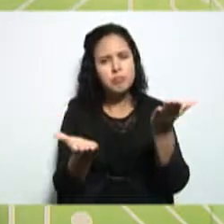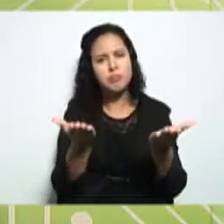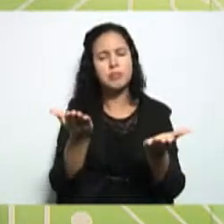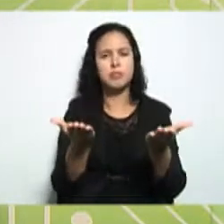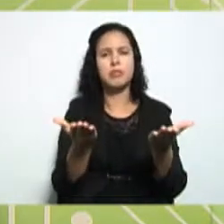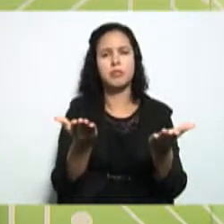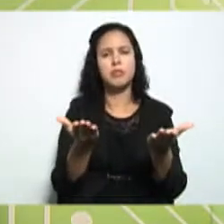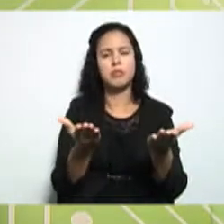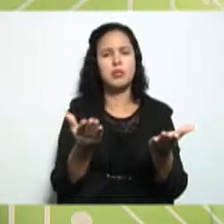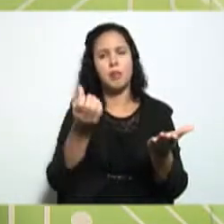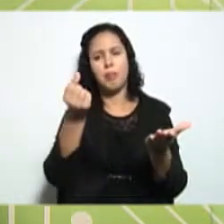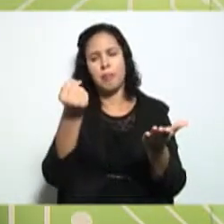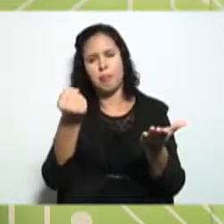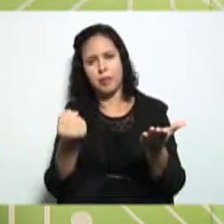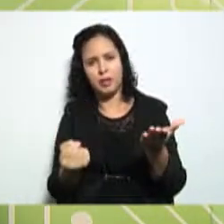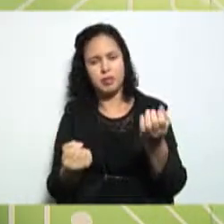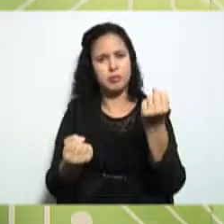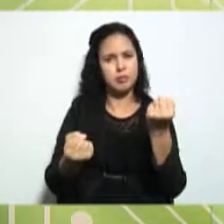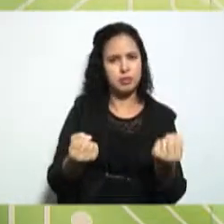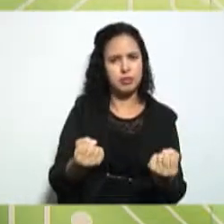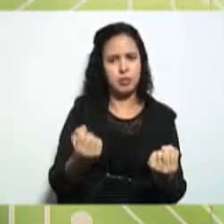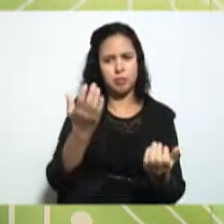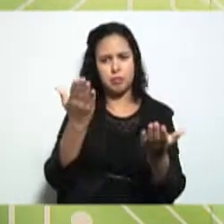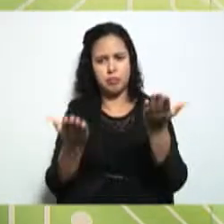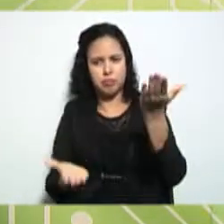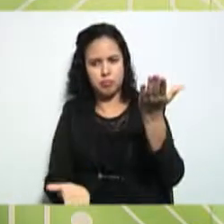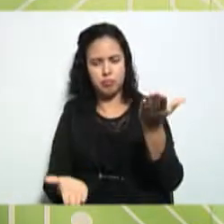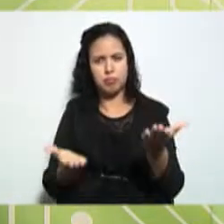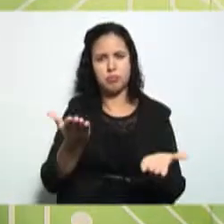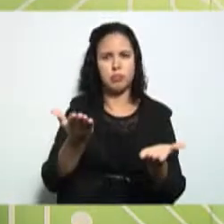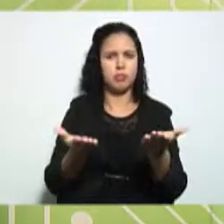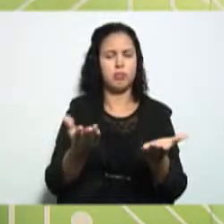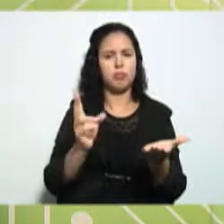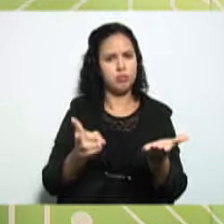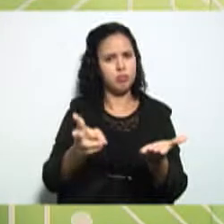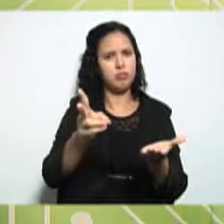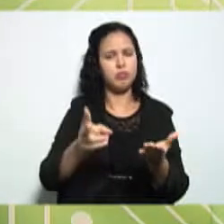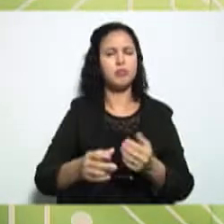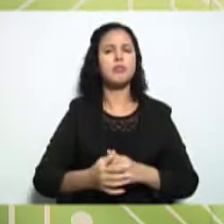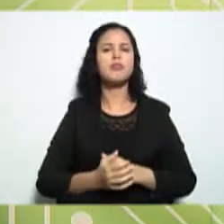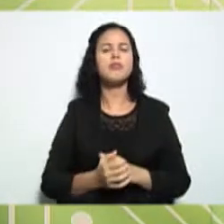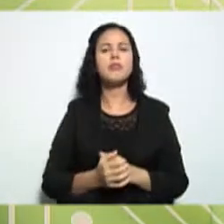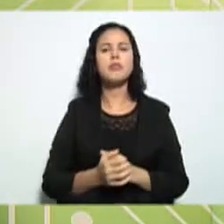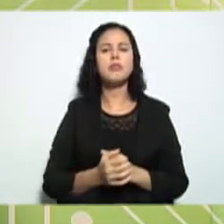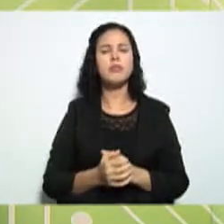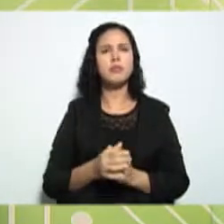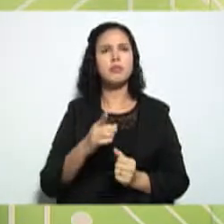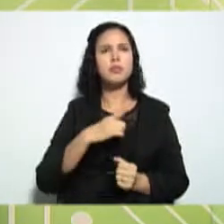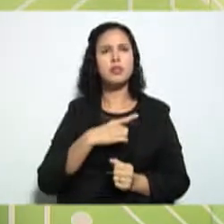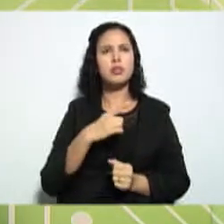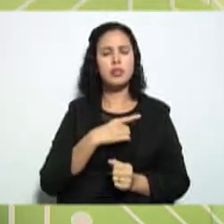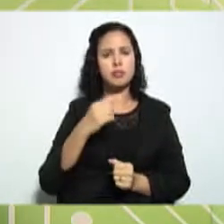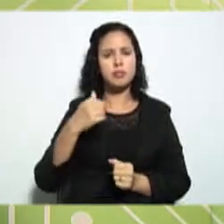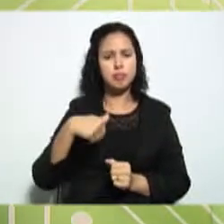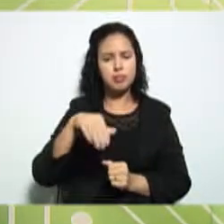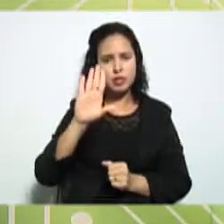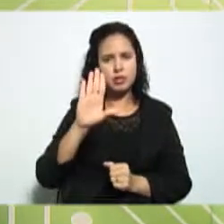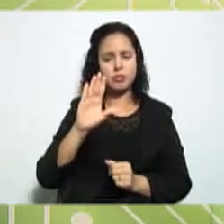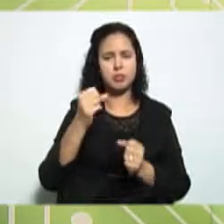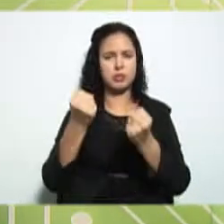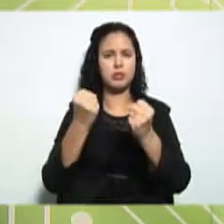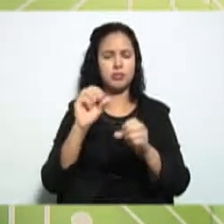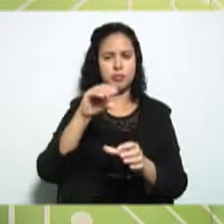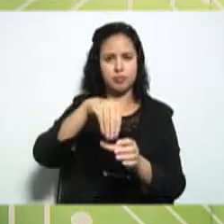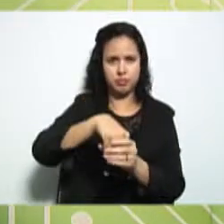distribuir os pesos do poder entre esses dois conselhos. Recapitulando então, a gente tem como órgão máximo de poder dentro de